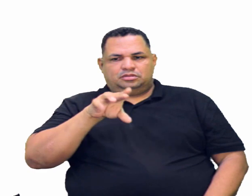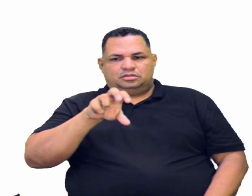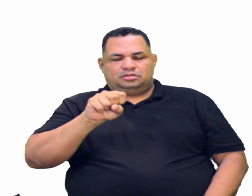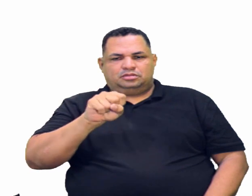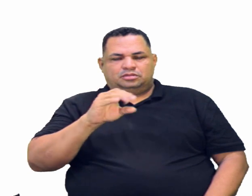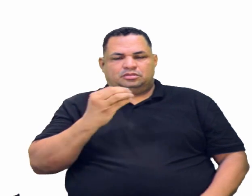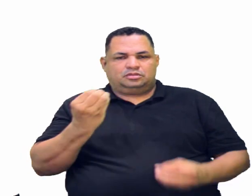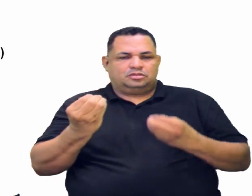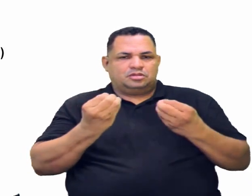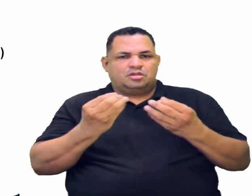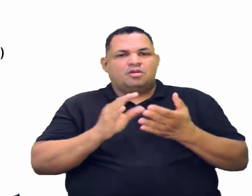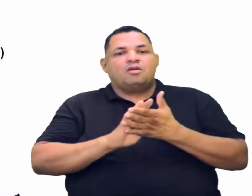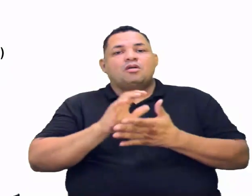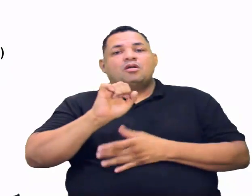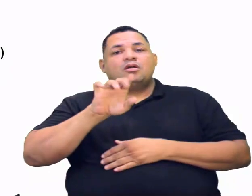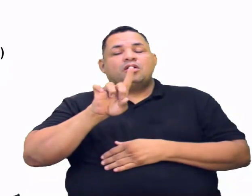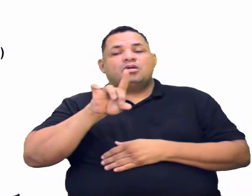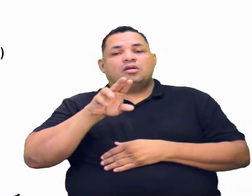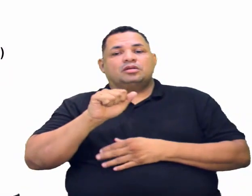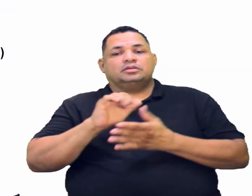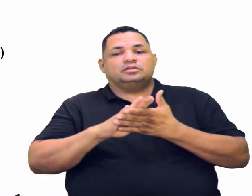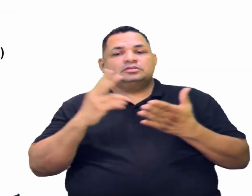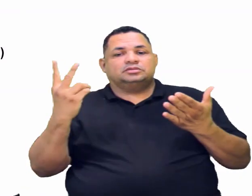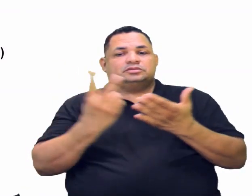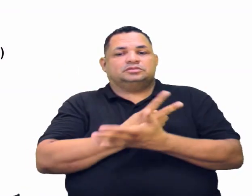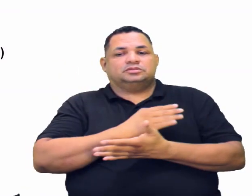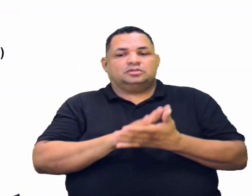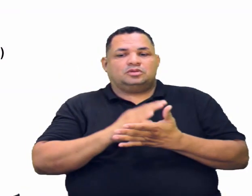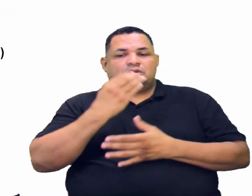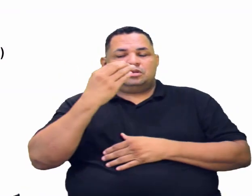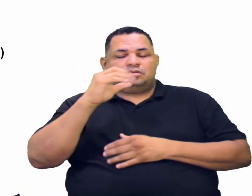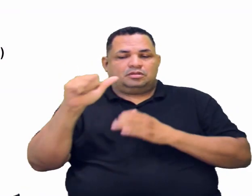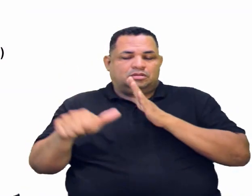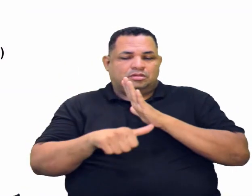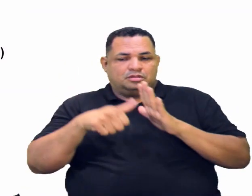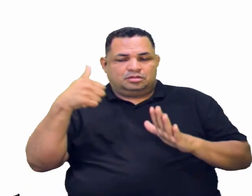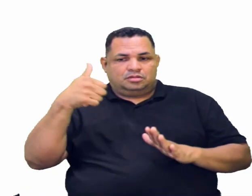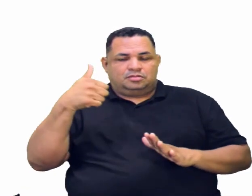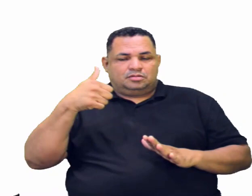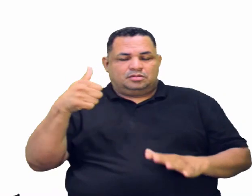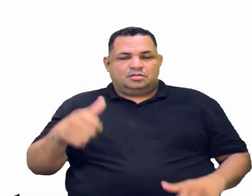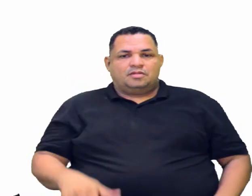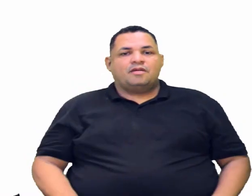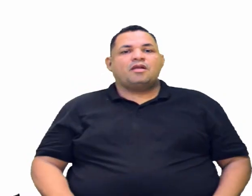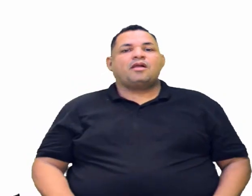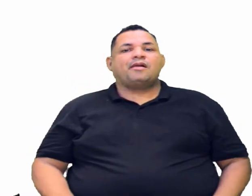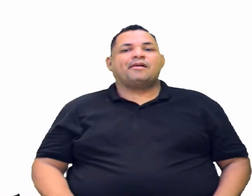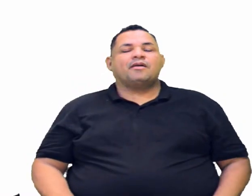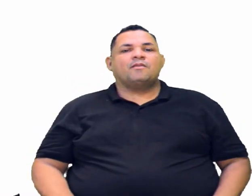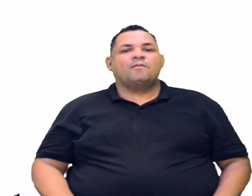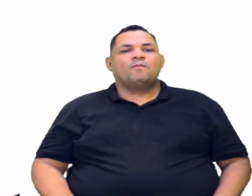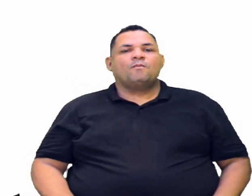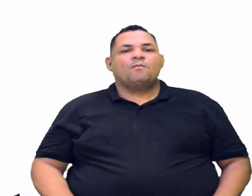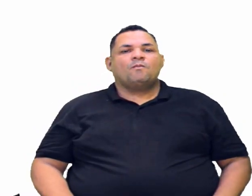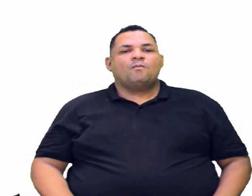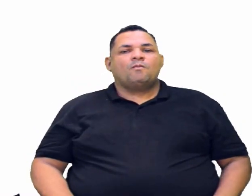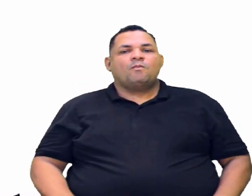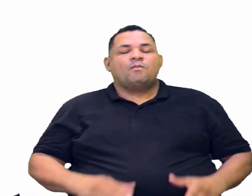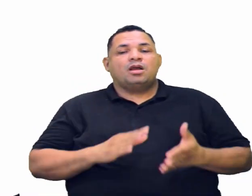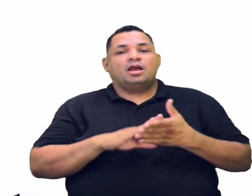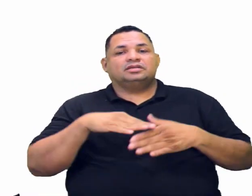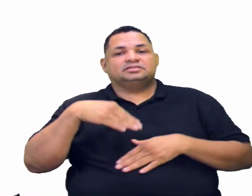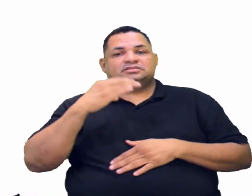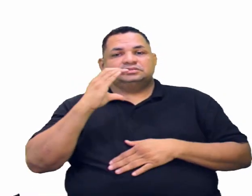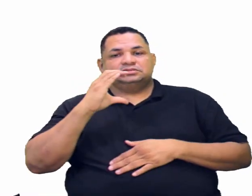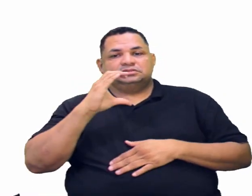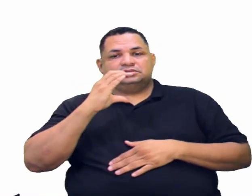diferente. Nos aldeídos ocorre no carbono primário, né? Na ponta da cadeia. Só que as